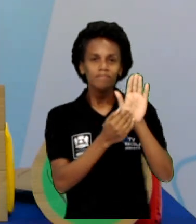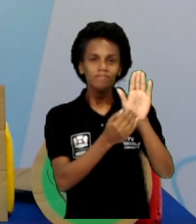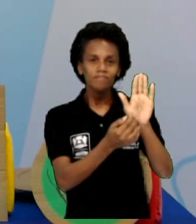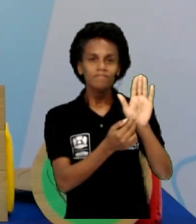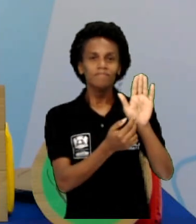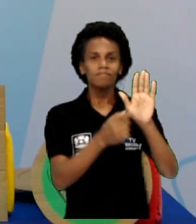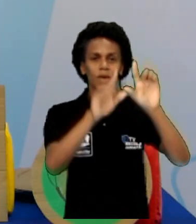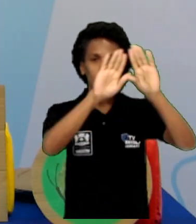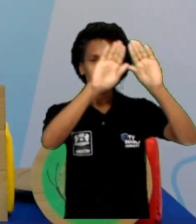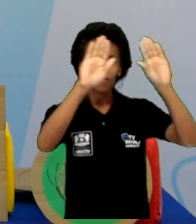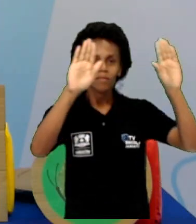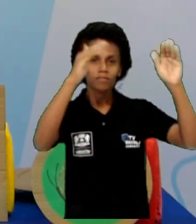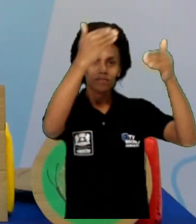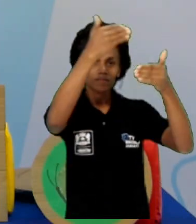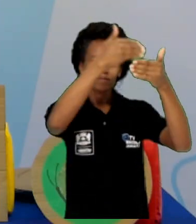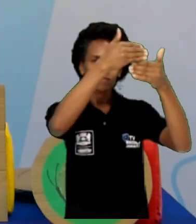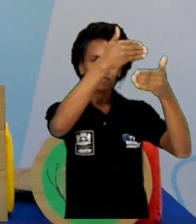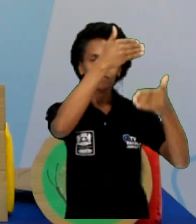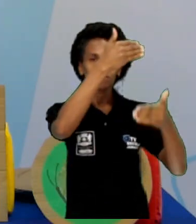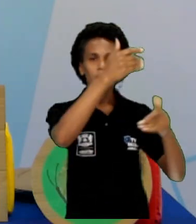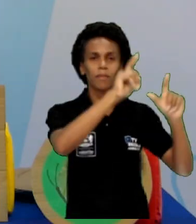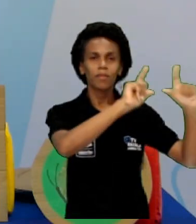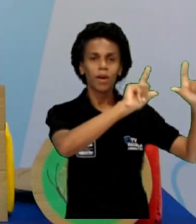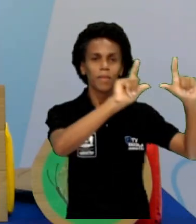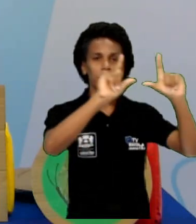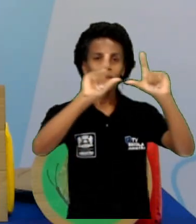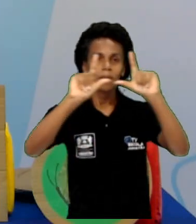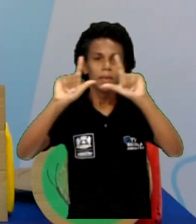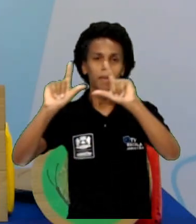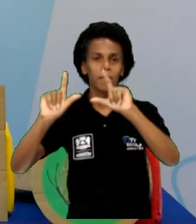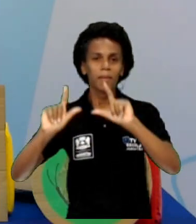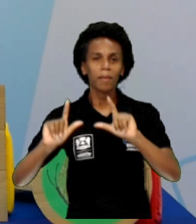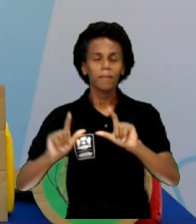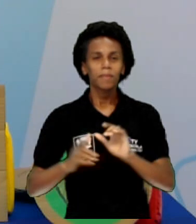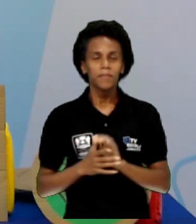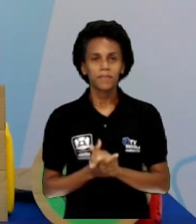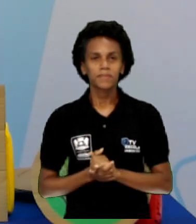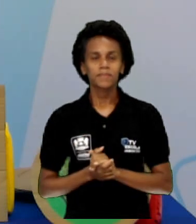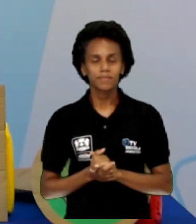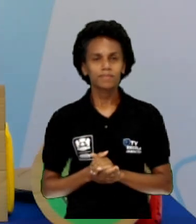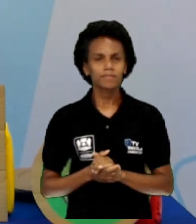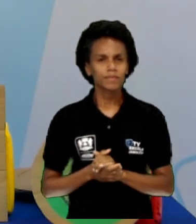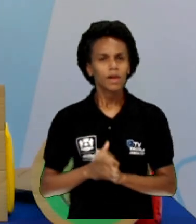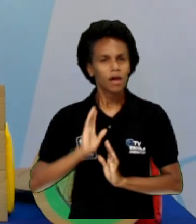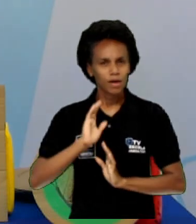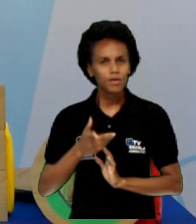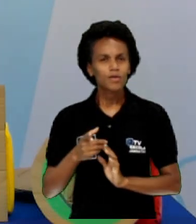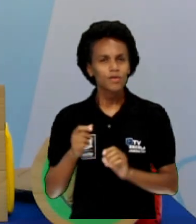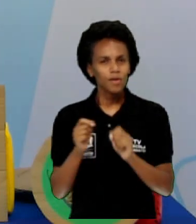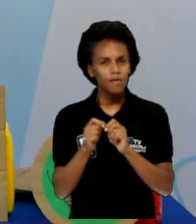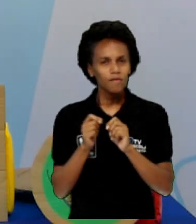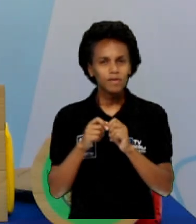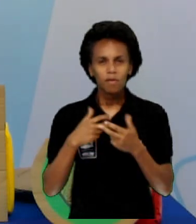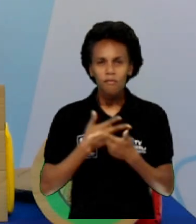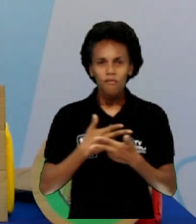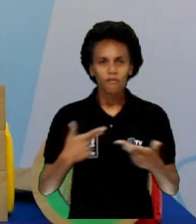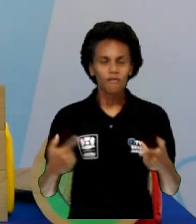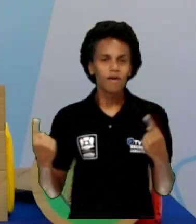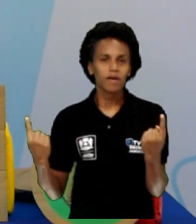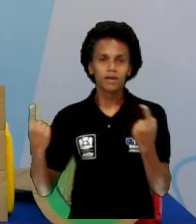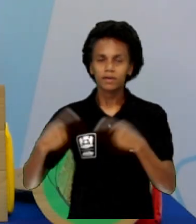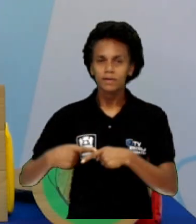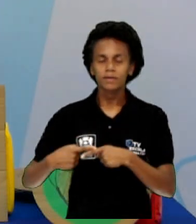de todas as obras. Nós já tivemos vários desafios aqui, Teve com material não convencional, que foram as folhas, teve a releitura